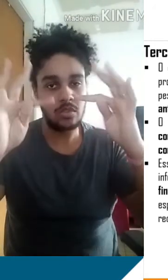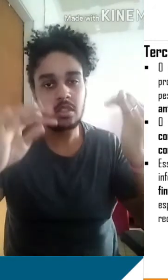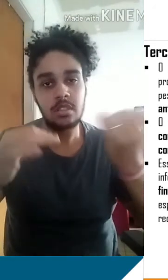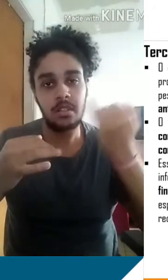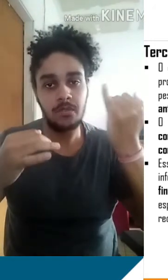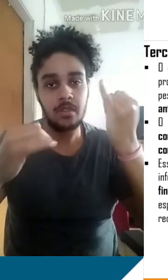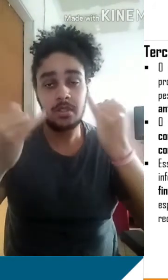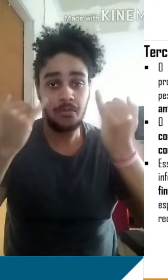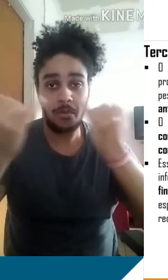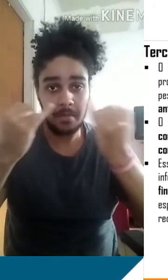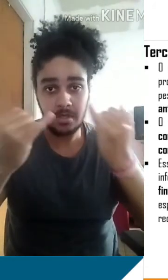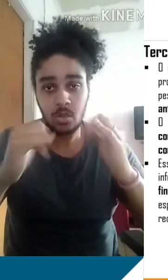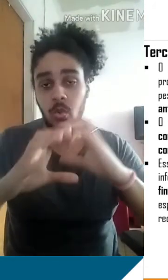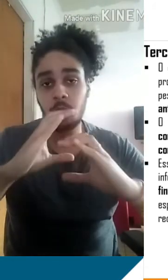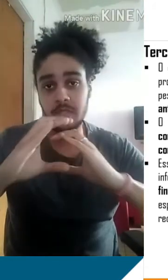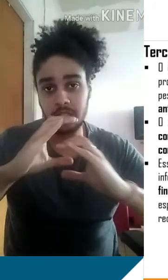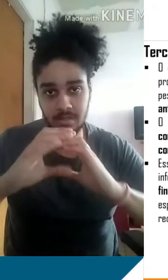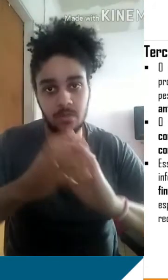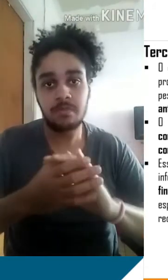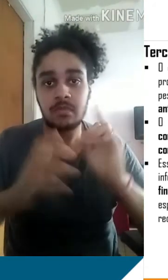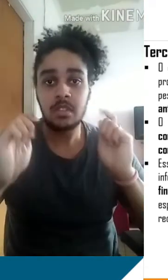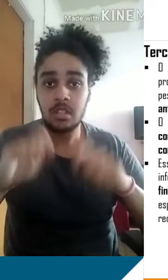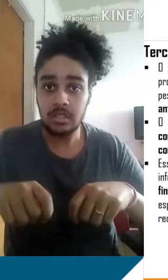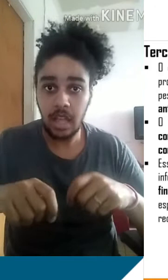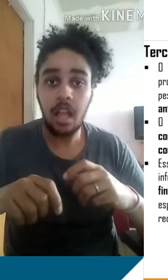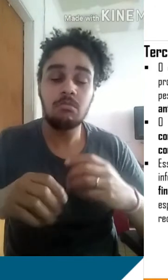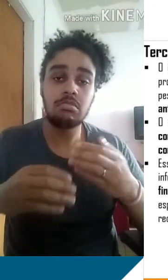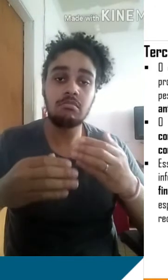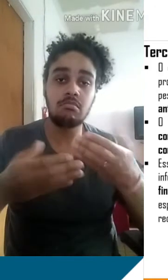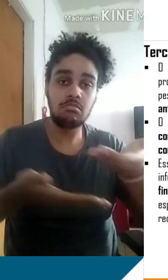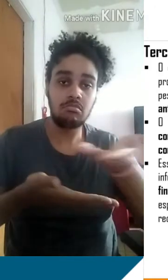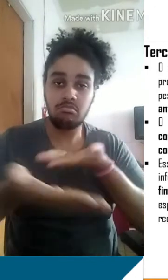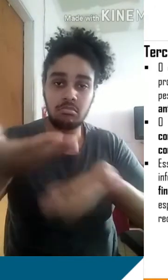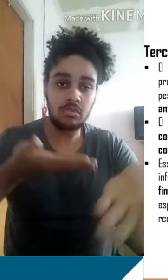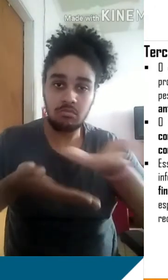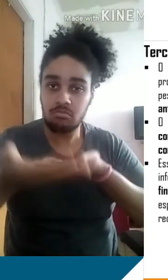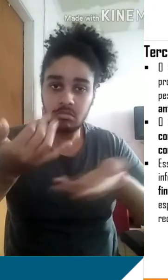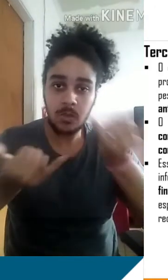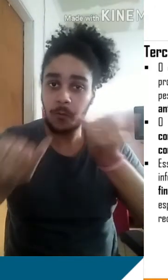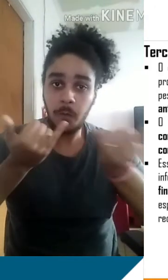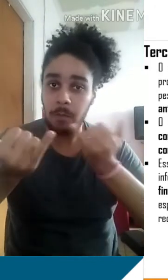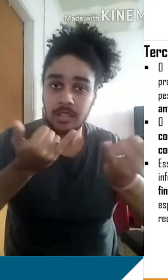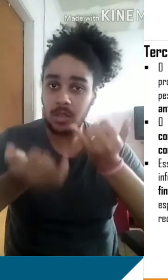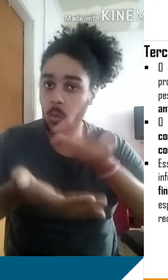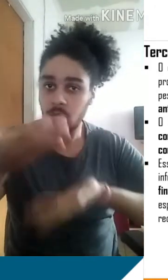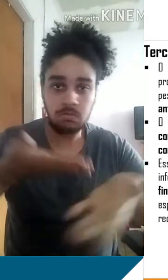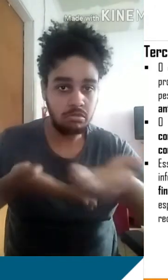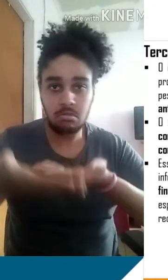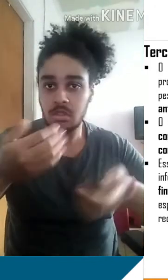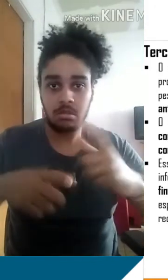e recolhimento de informações. Tá? Isso amplia a conexão entre as redes sociais, capacita o capital financeiro